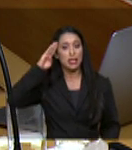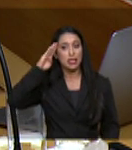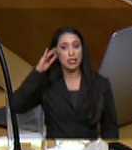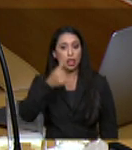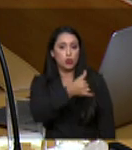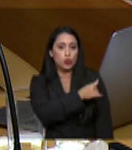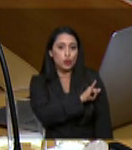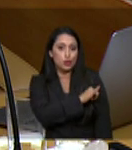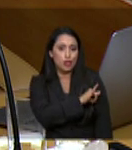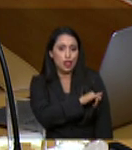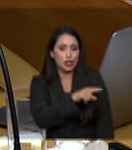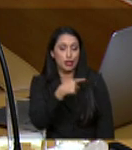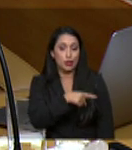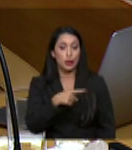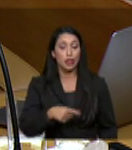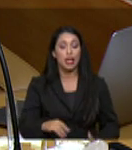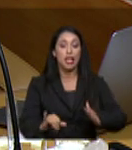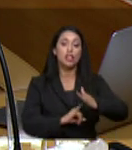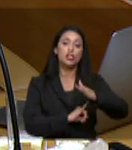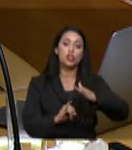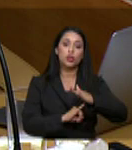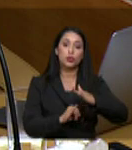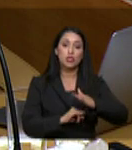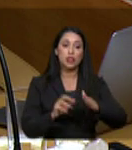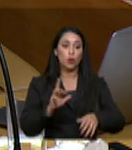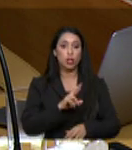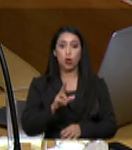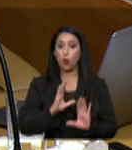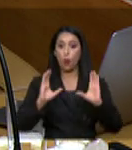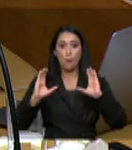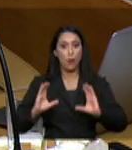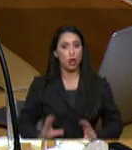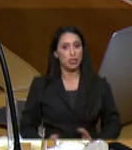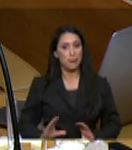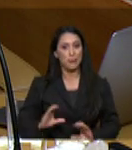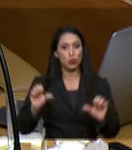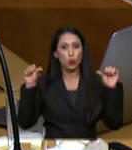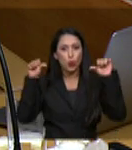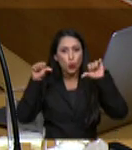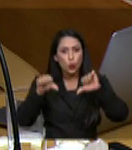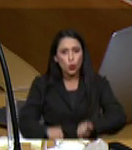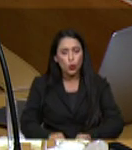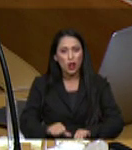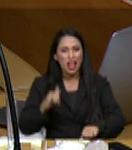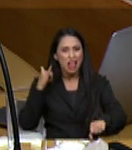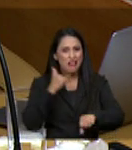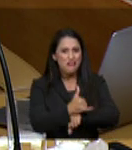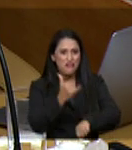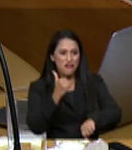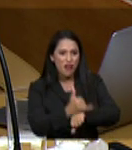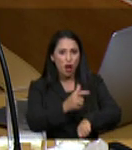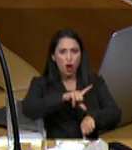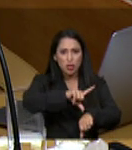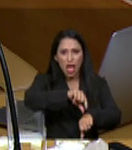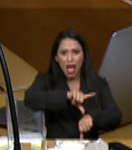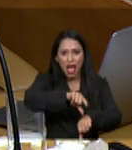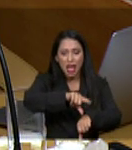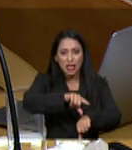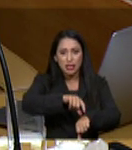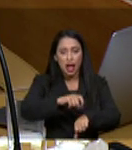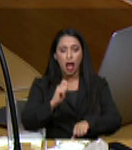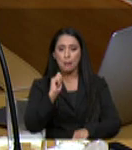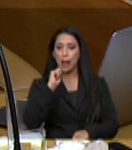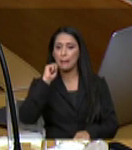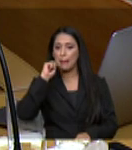instituição na qual se notabilizou pelo mau comportamento faltas atrasos e